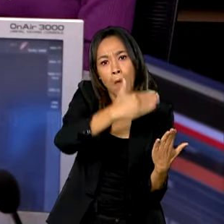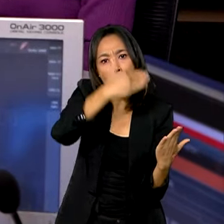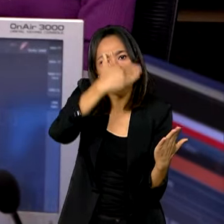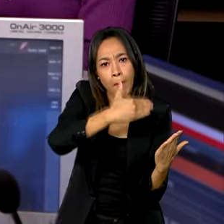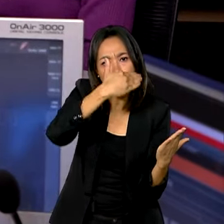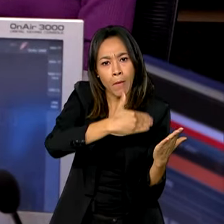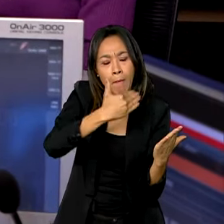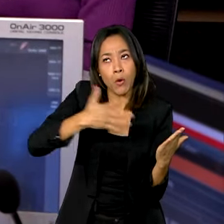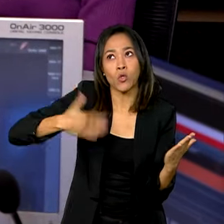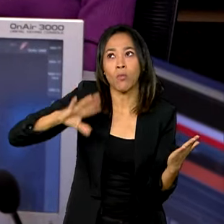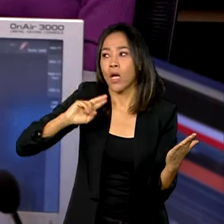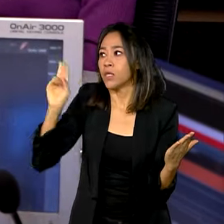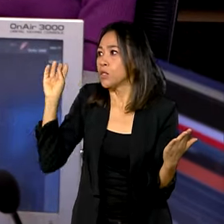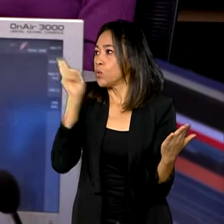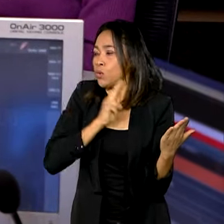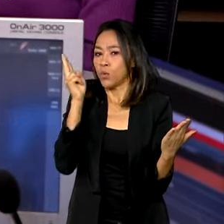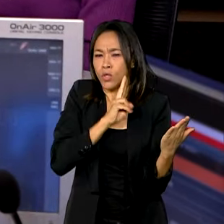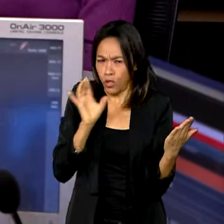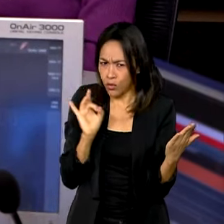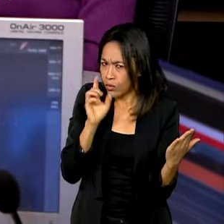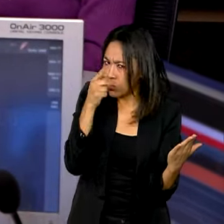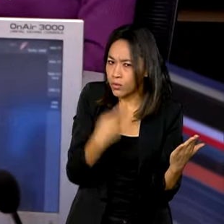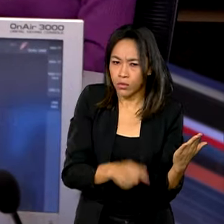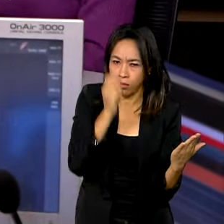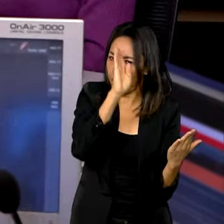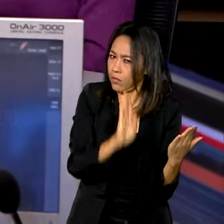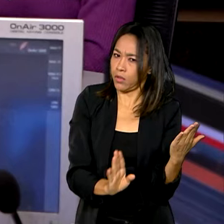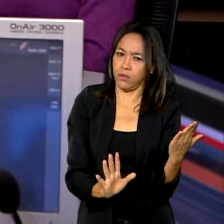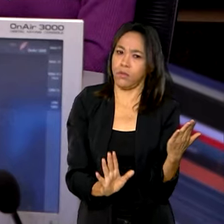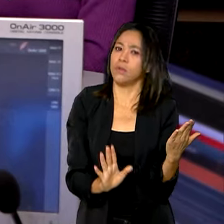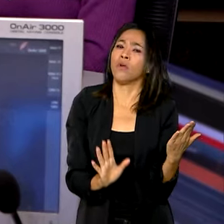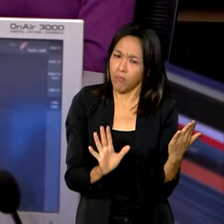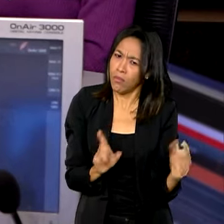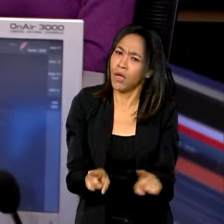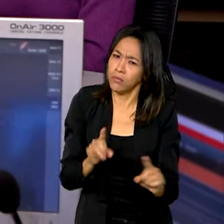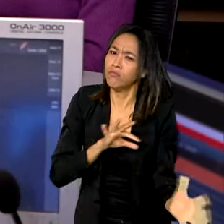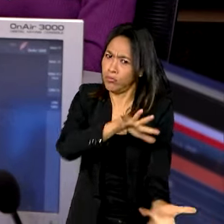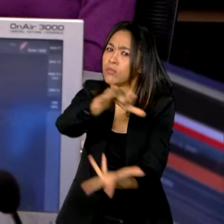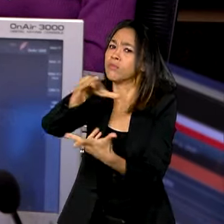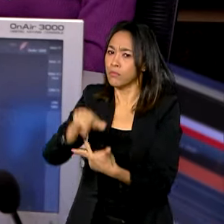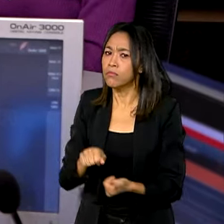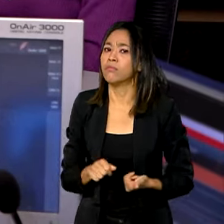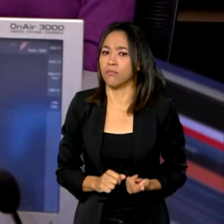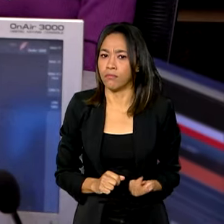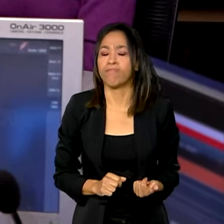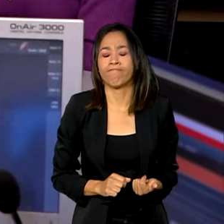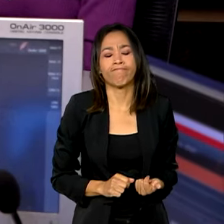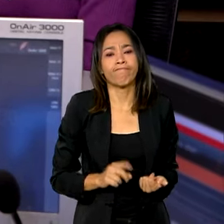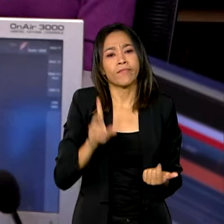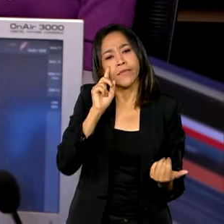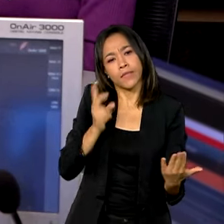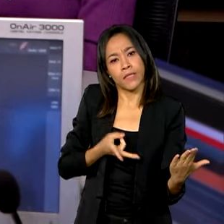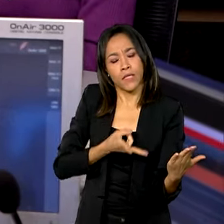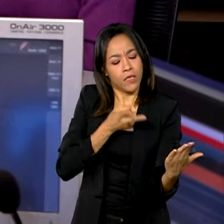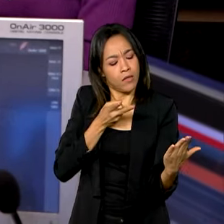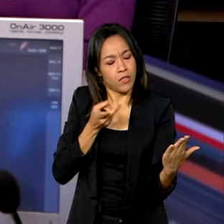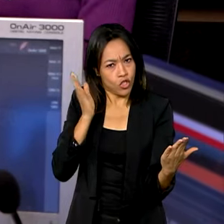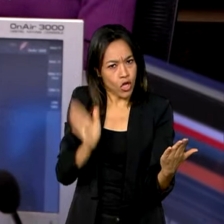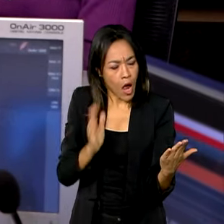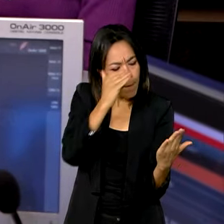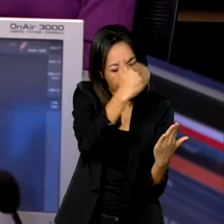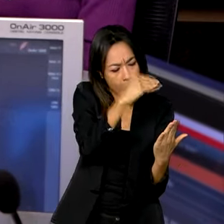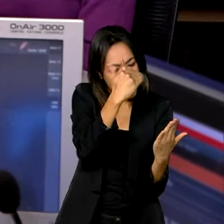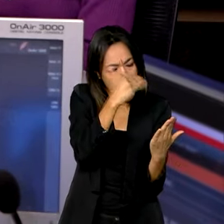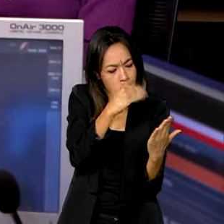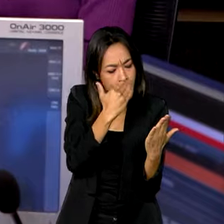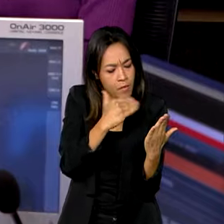urgentes isso não só no Brasil né mas é no mundo inteiro identificado esses